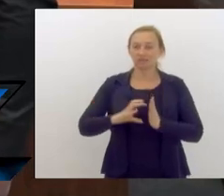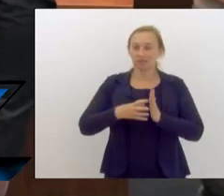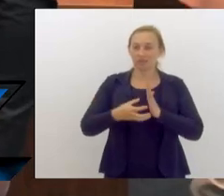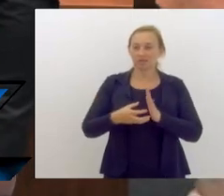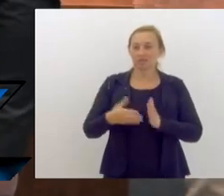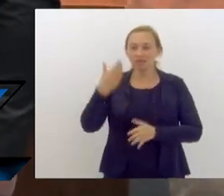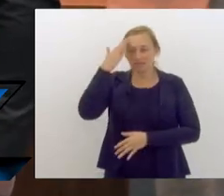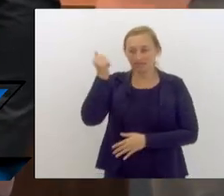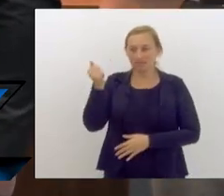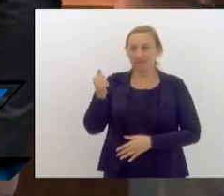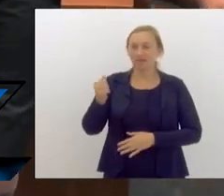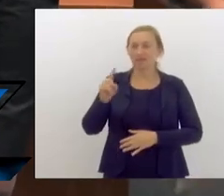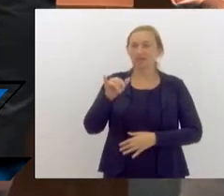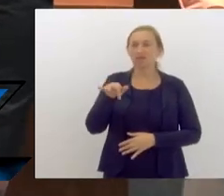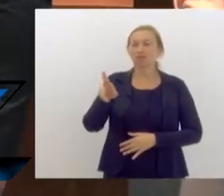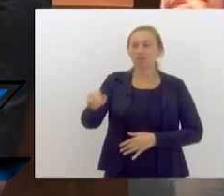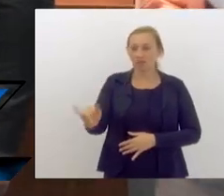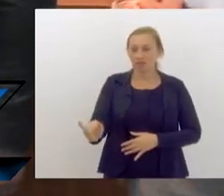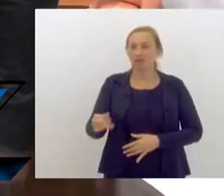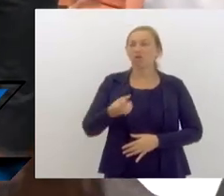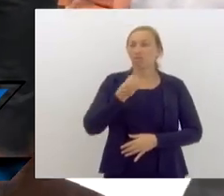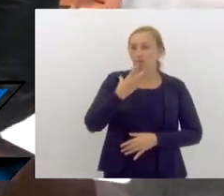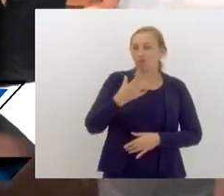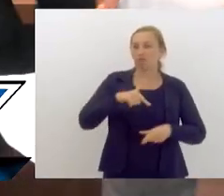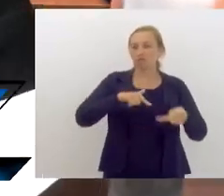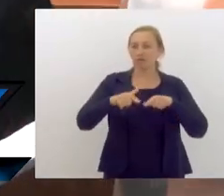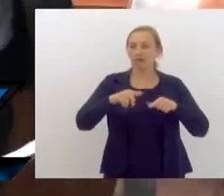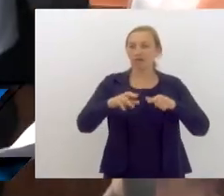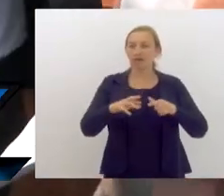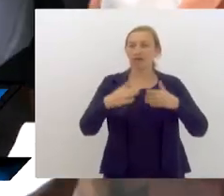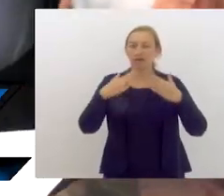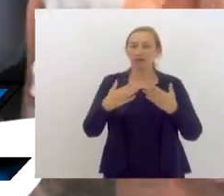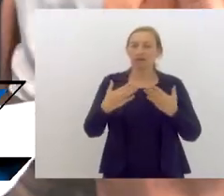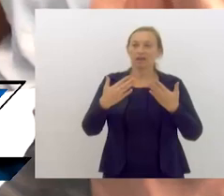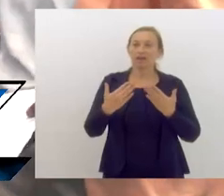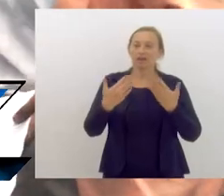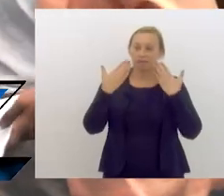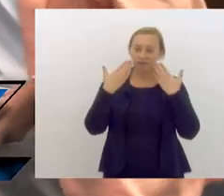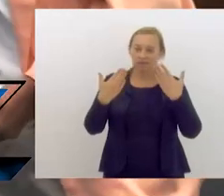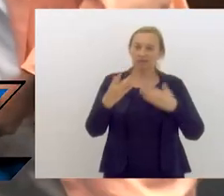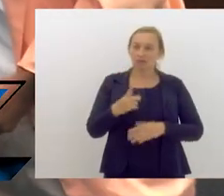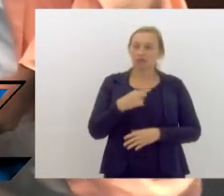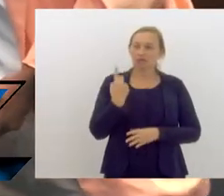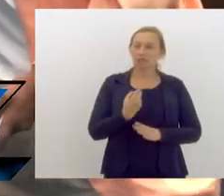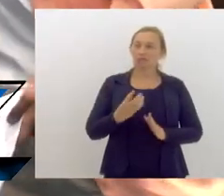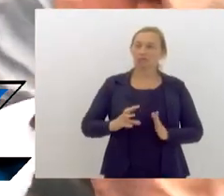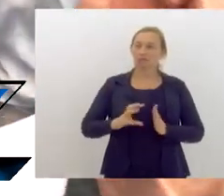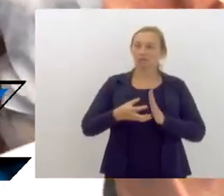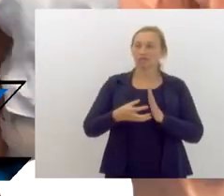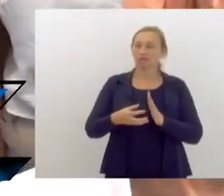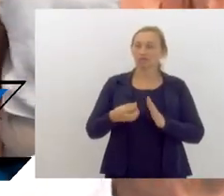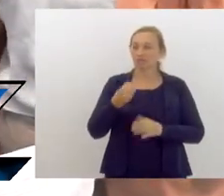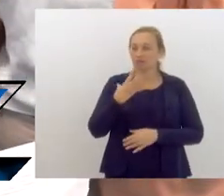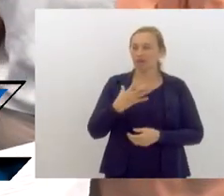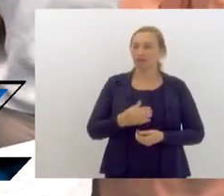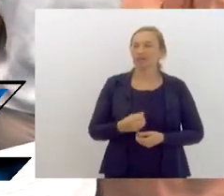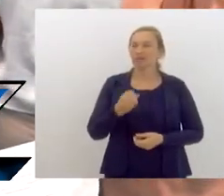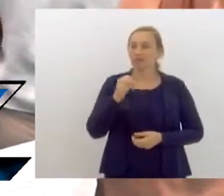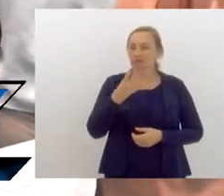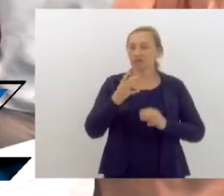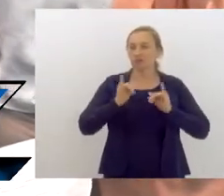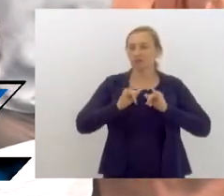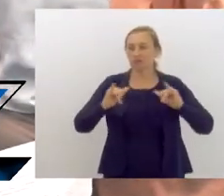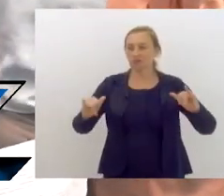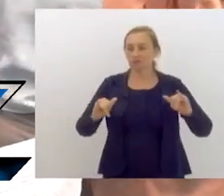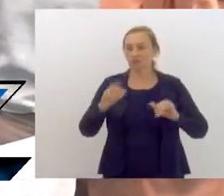fará um bom trabalho e representará nossa bancada de maneira muito concreta aí no próximo período então só para dar esse anúncio